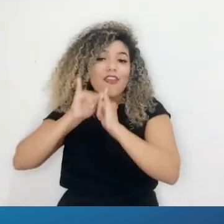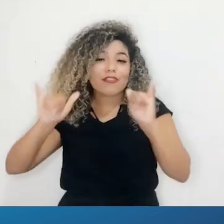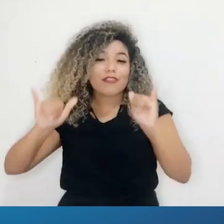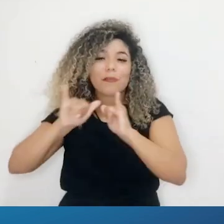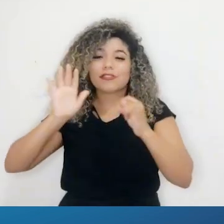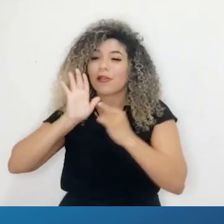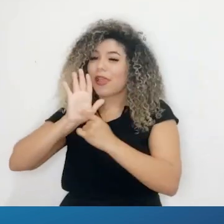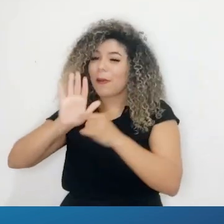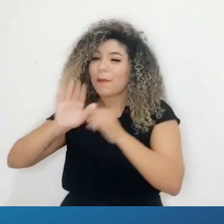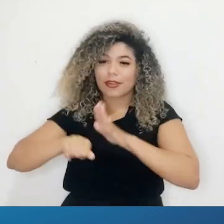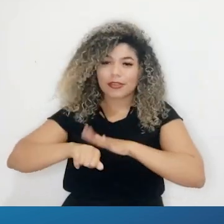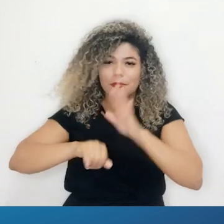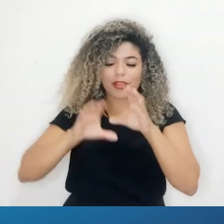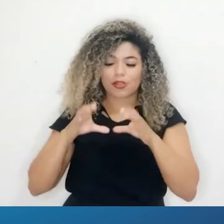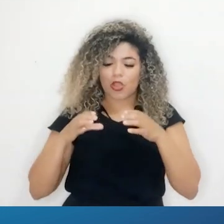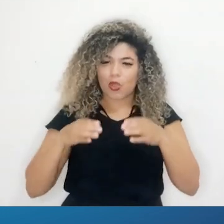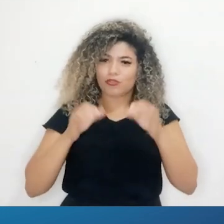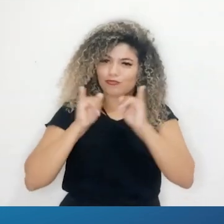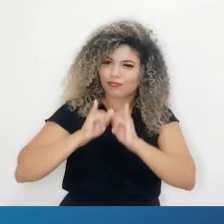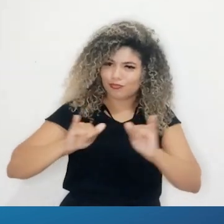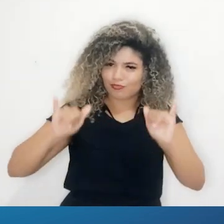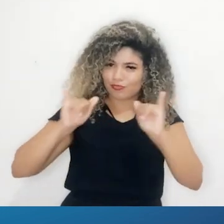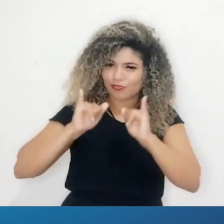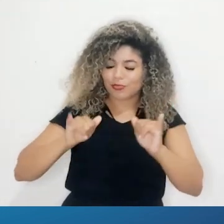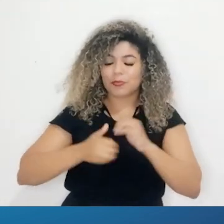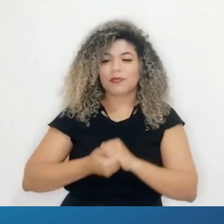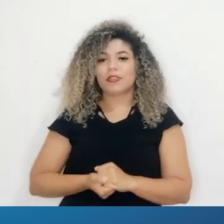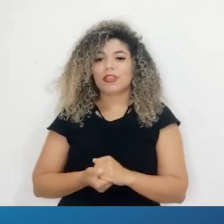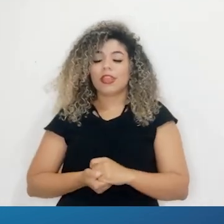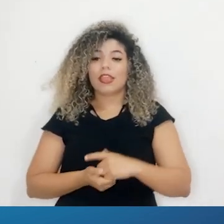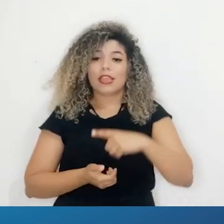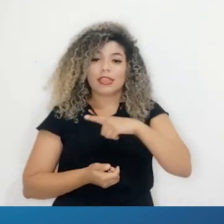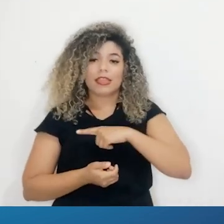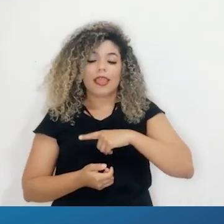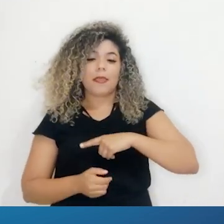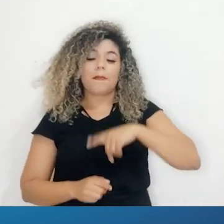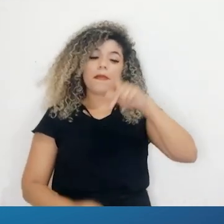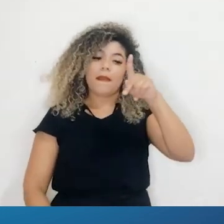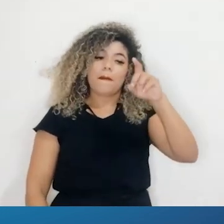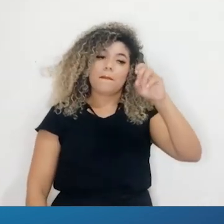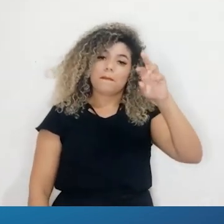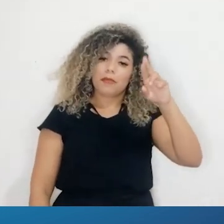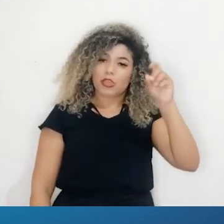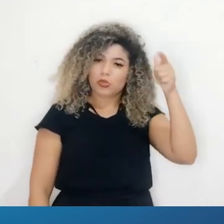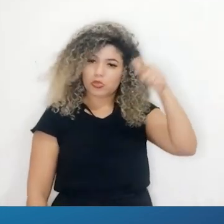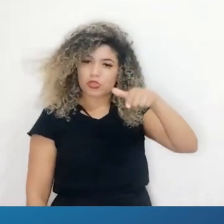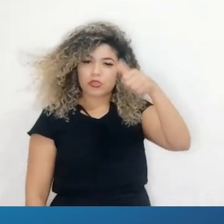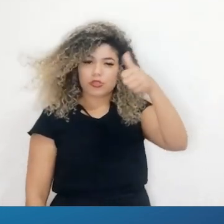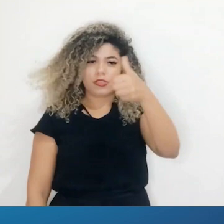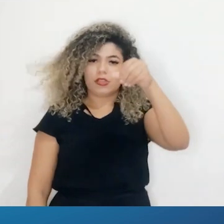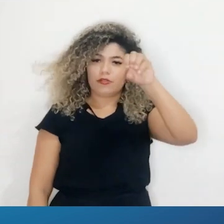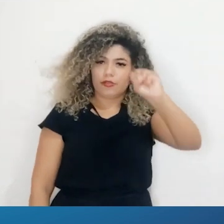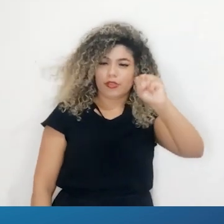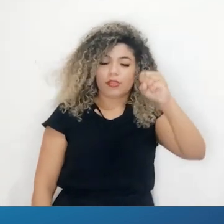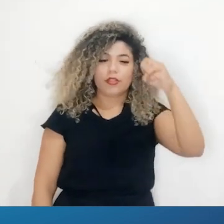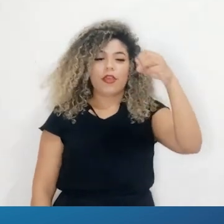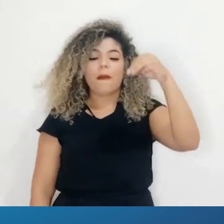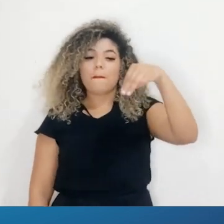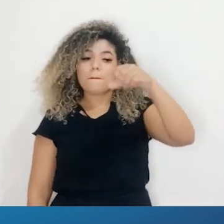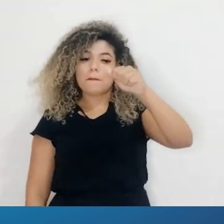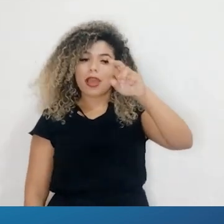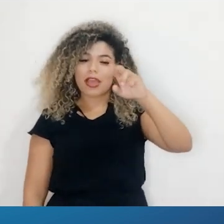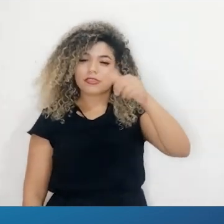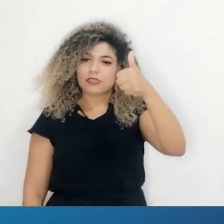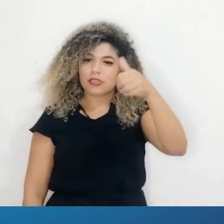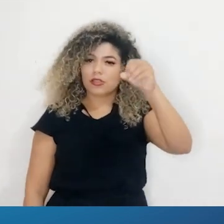frequência em um conjunto de dados temos Pedro mais uma vez com 190 Márcio com 198